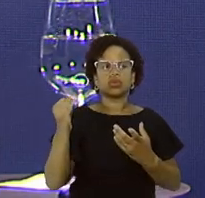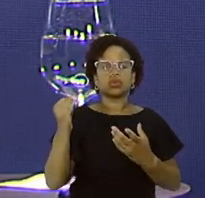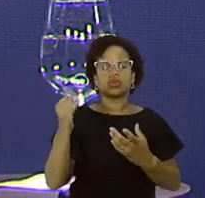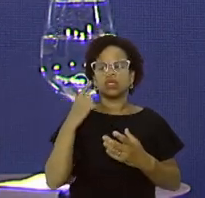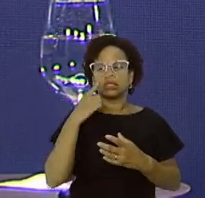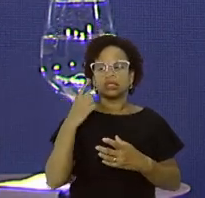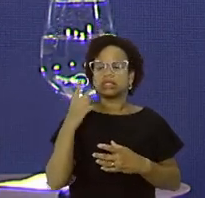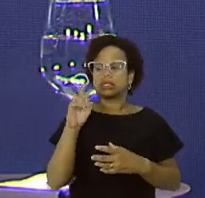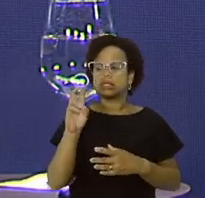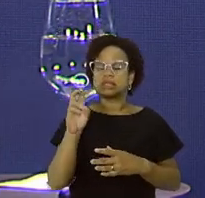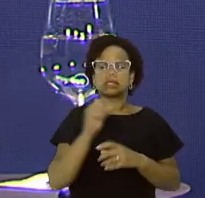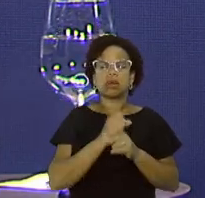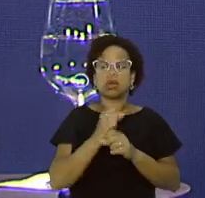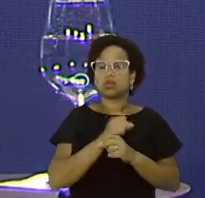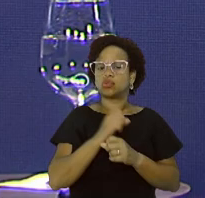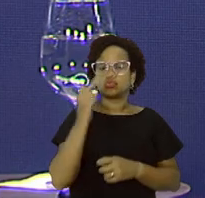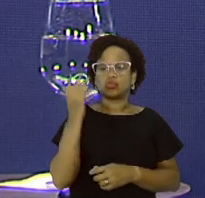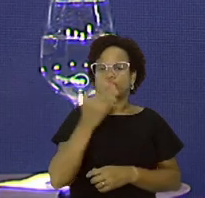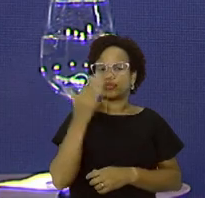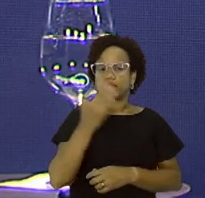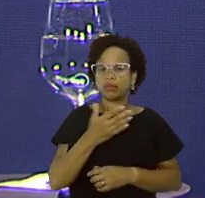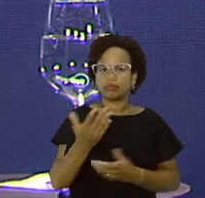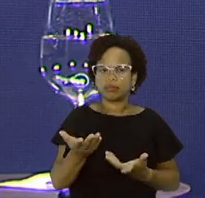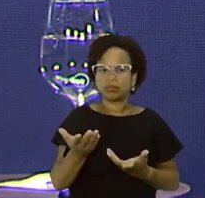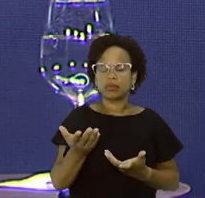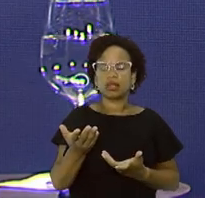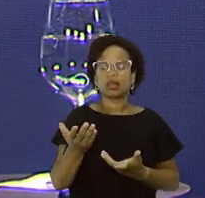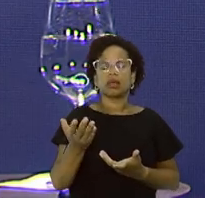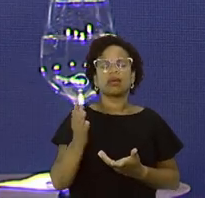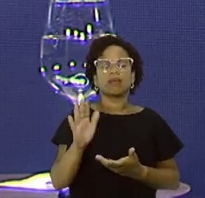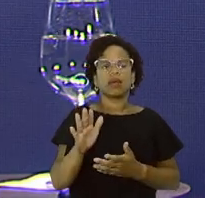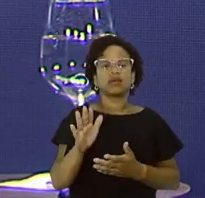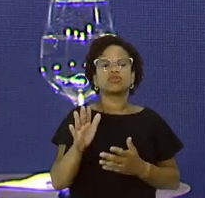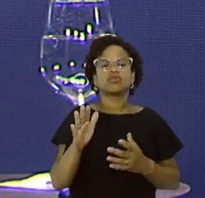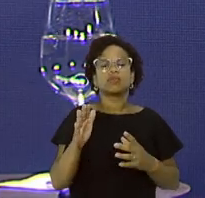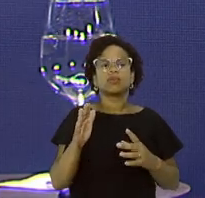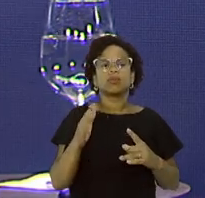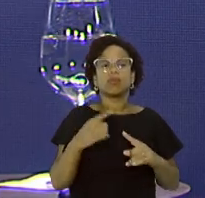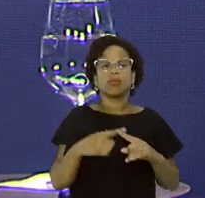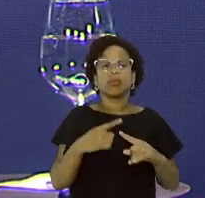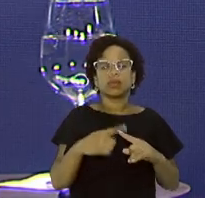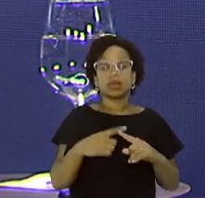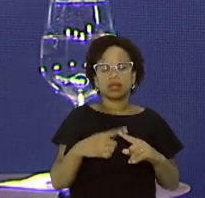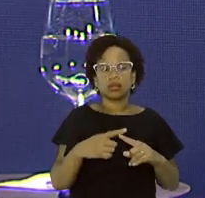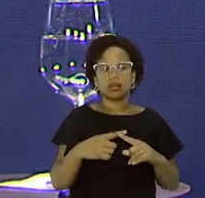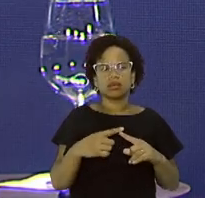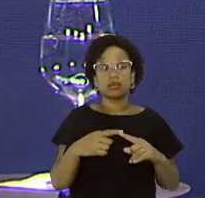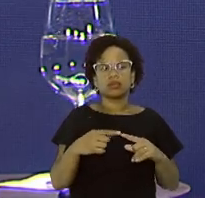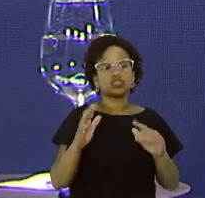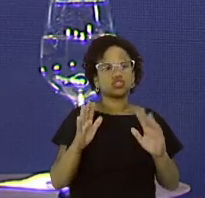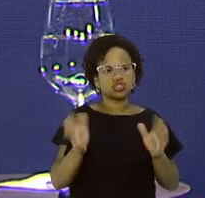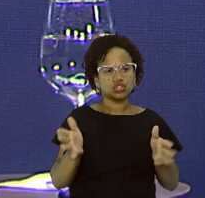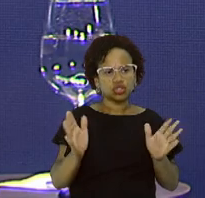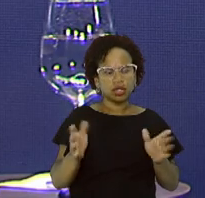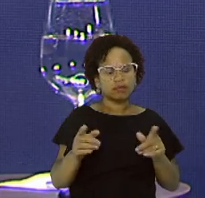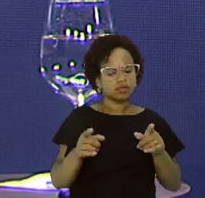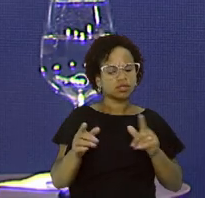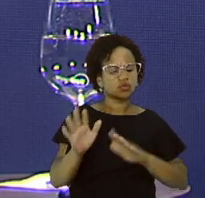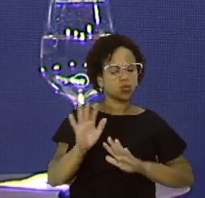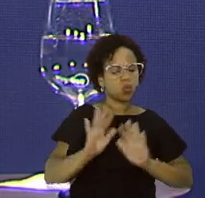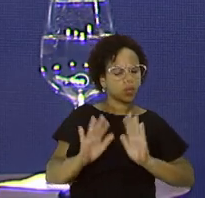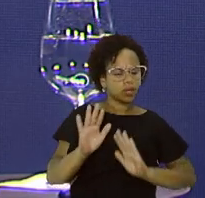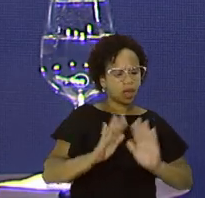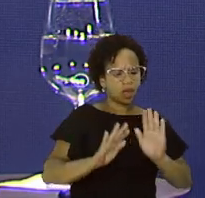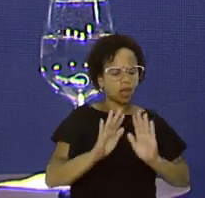por que que já está ou no caso né Vocês foram um pouco mais cautelosos mas